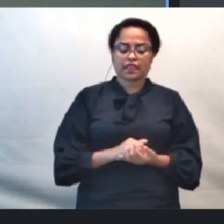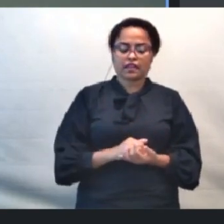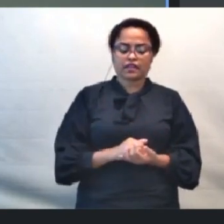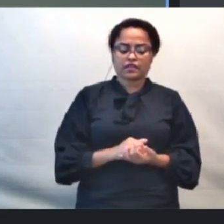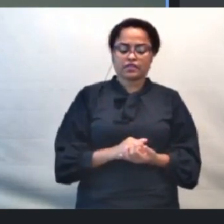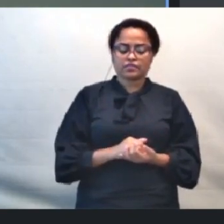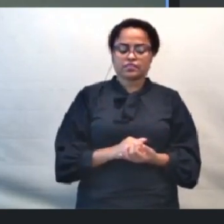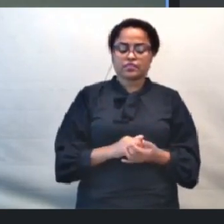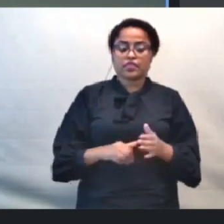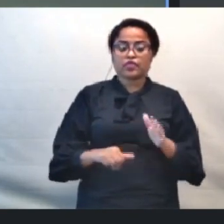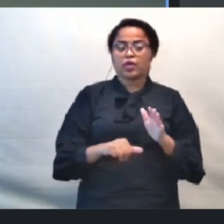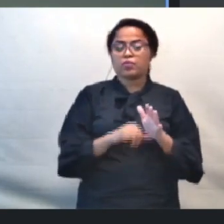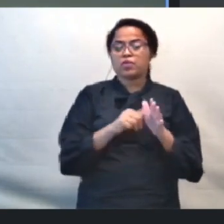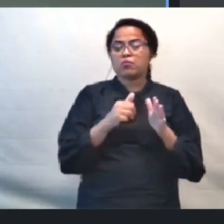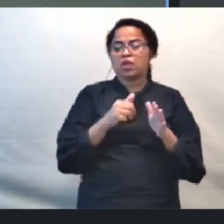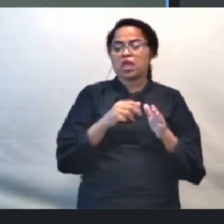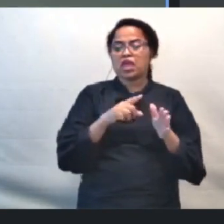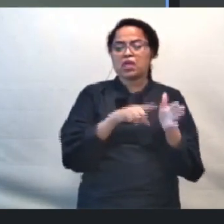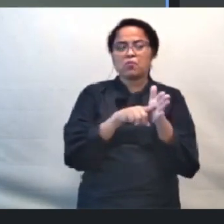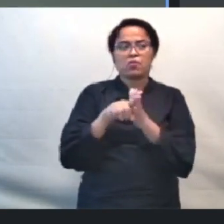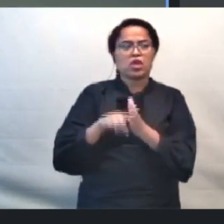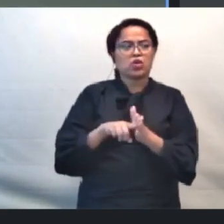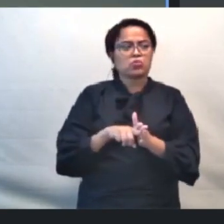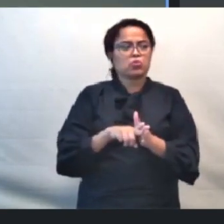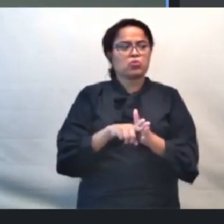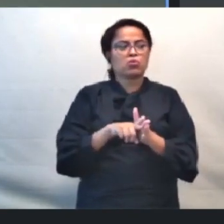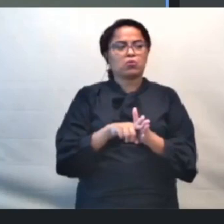primeira pergunta feita. Primeira pessoa que participou.